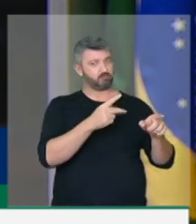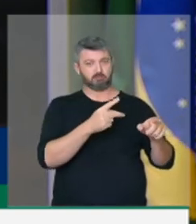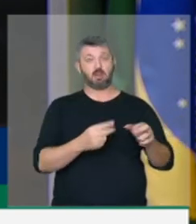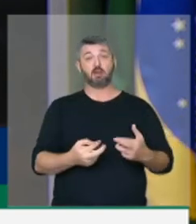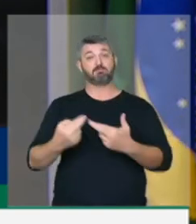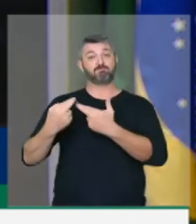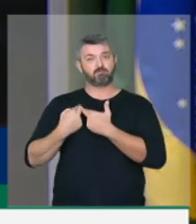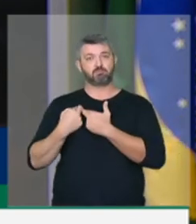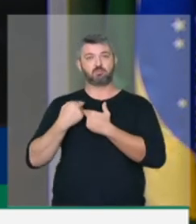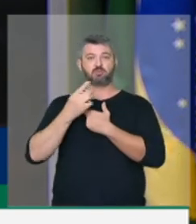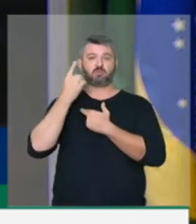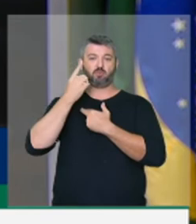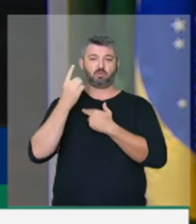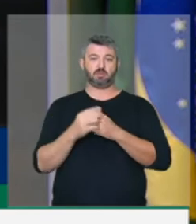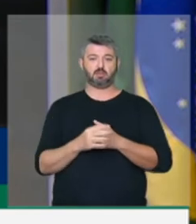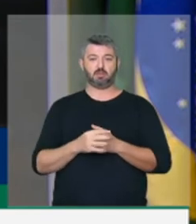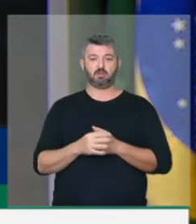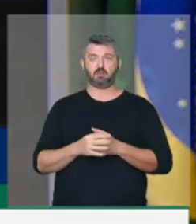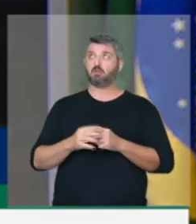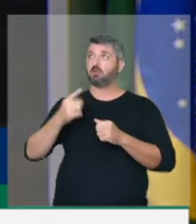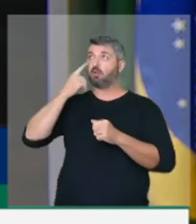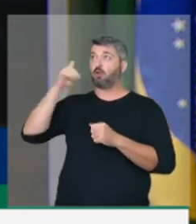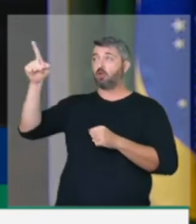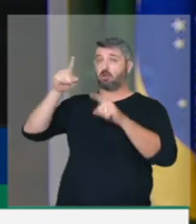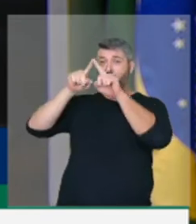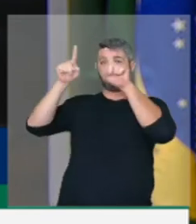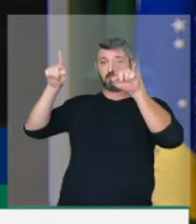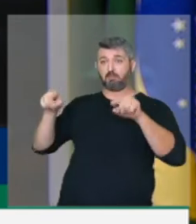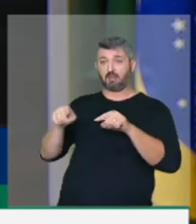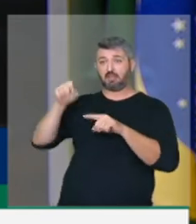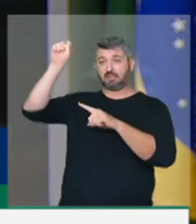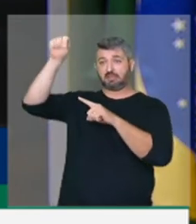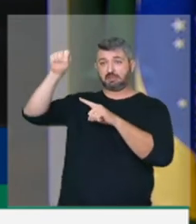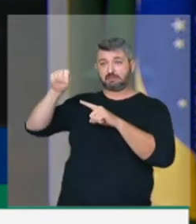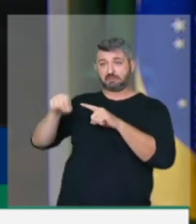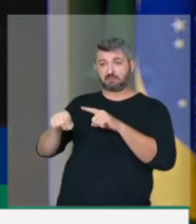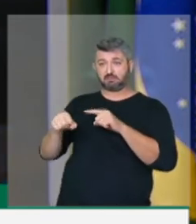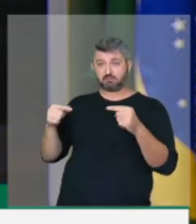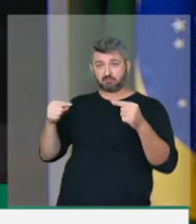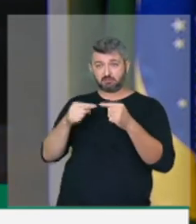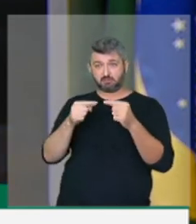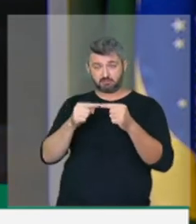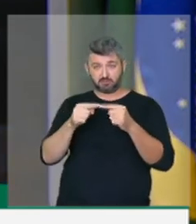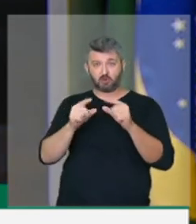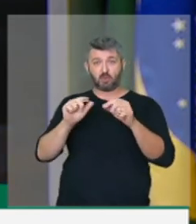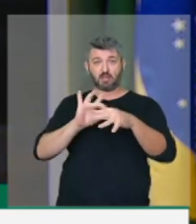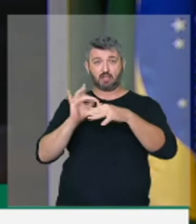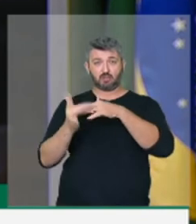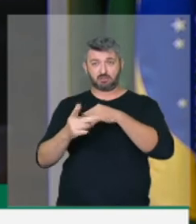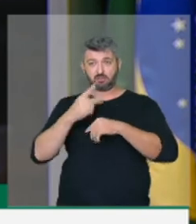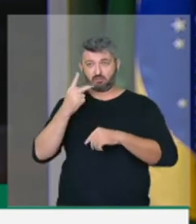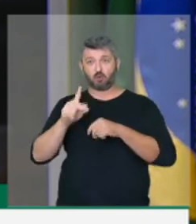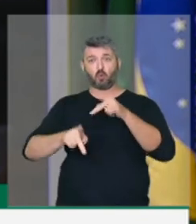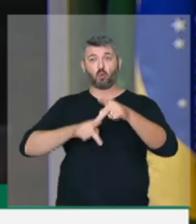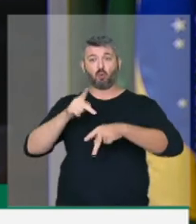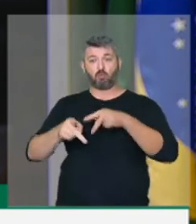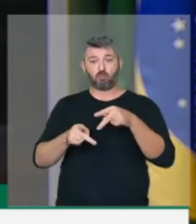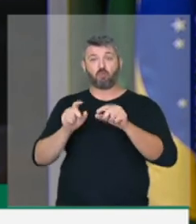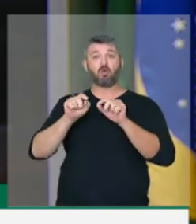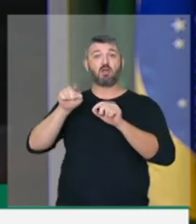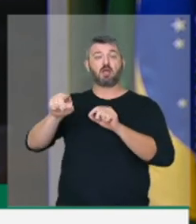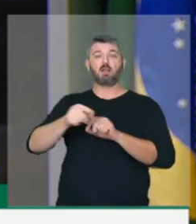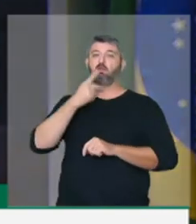prerrogativas. Esse painel que a gente vê aqui não está em consonância com o clamor das redes sociais, do povo brasileiro, do que eles